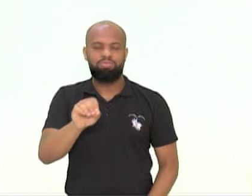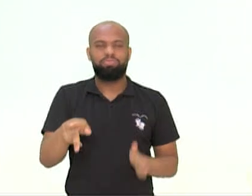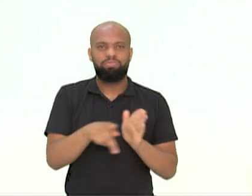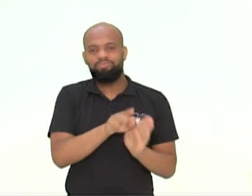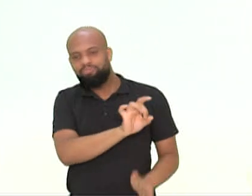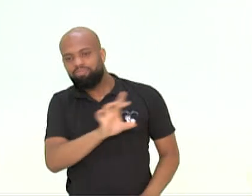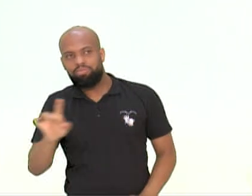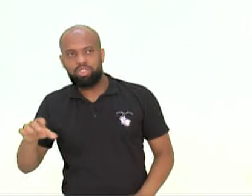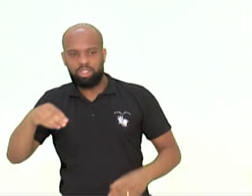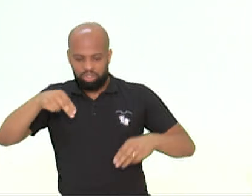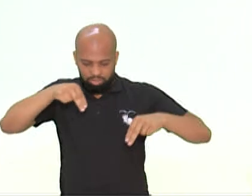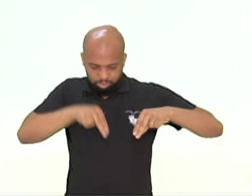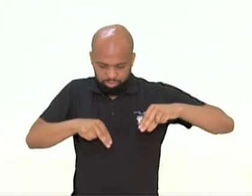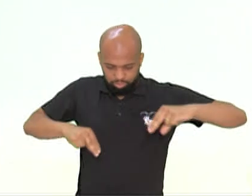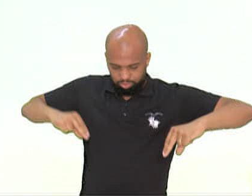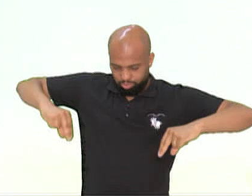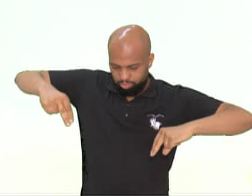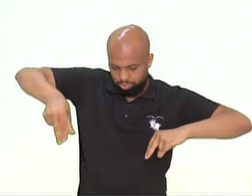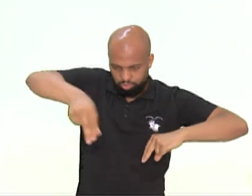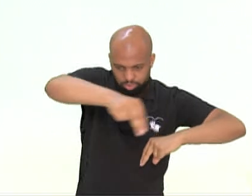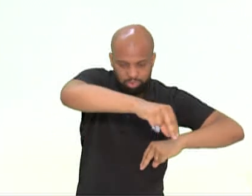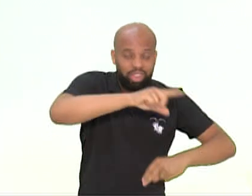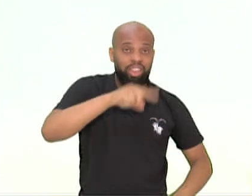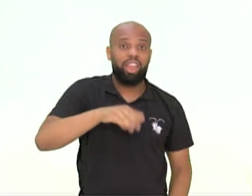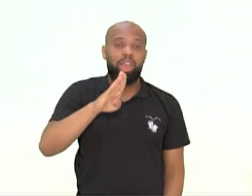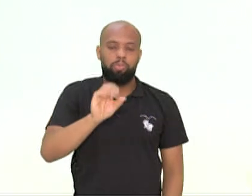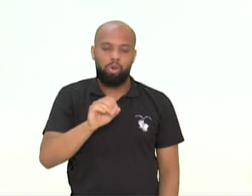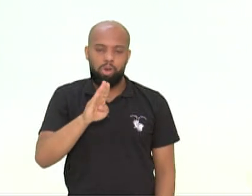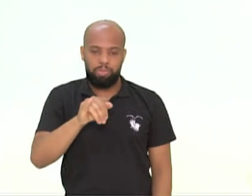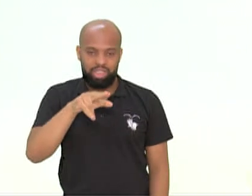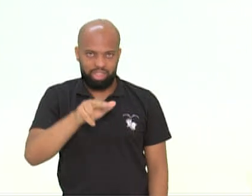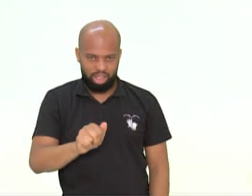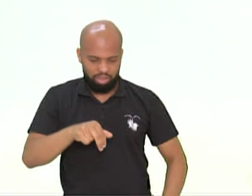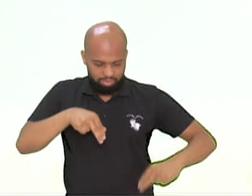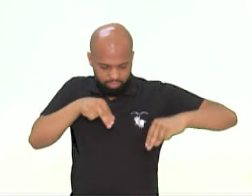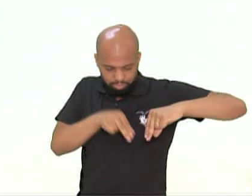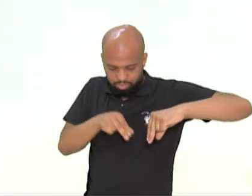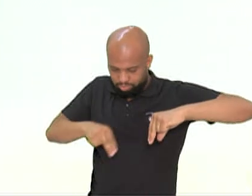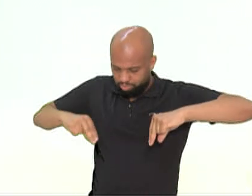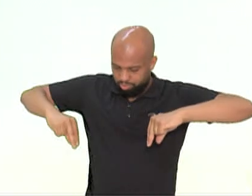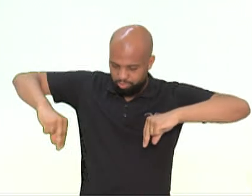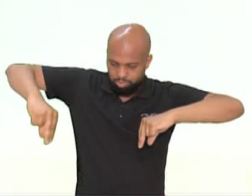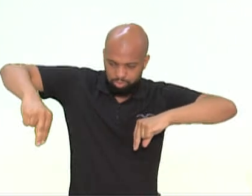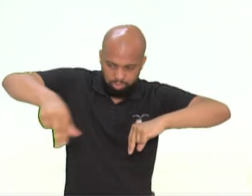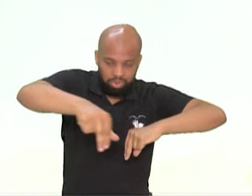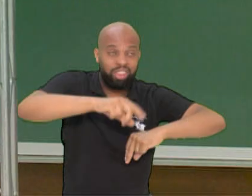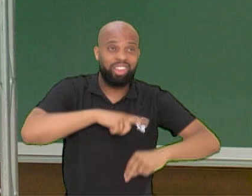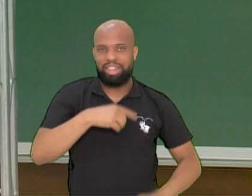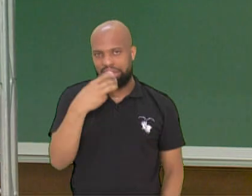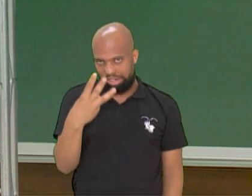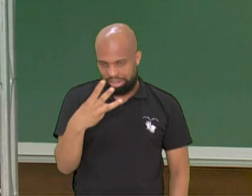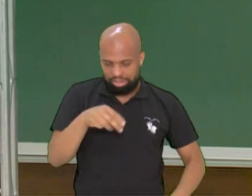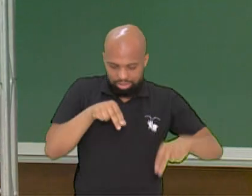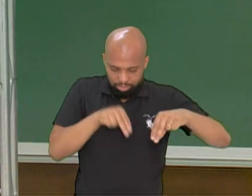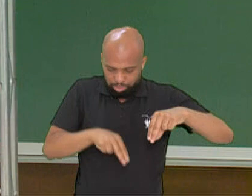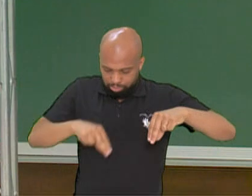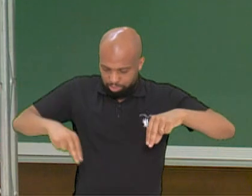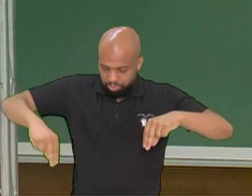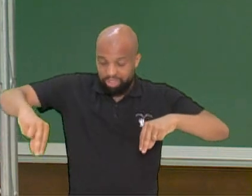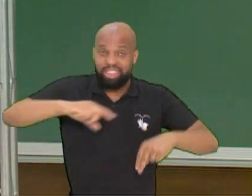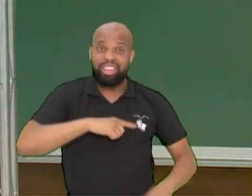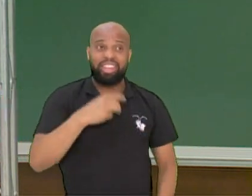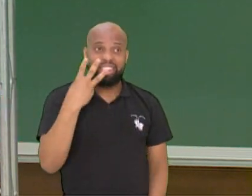ter, então, a tensão gerada em cada bobina, em cada par de bobinas. No caso aqui eu tenho 3 pares de bobinas, então eu tenho 3